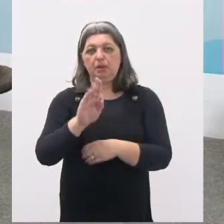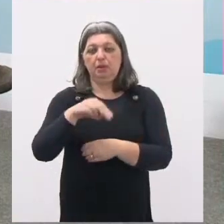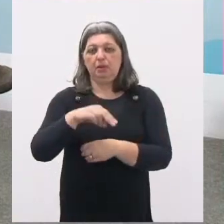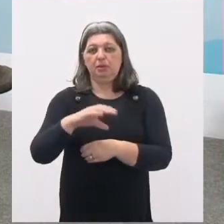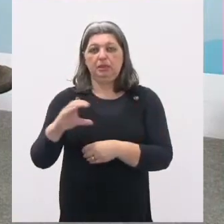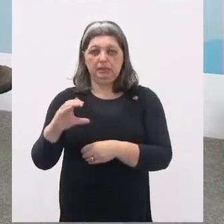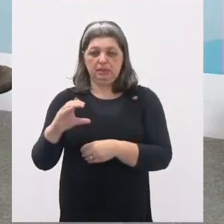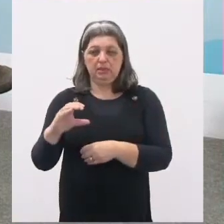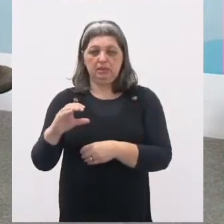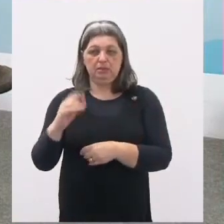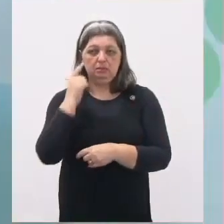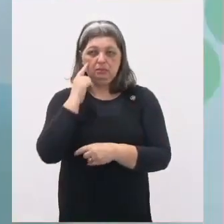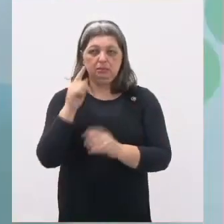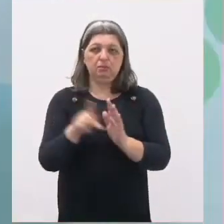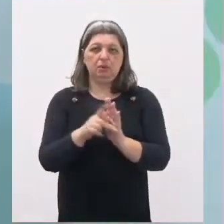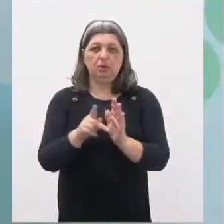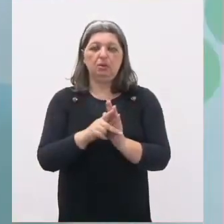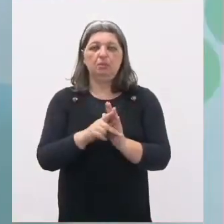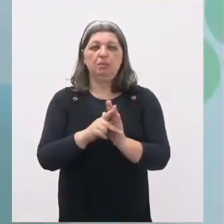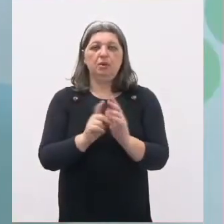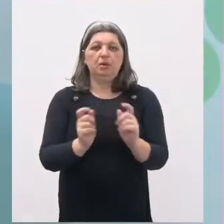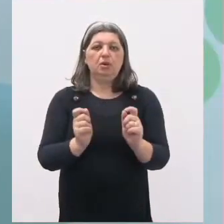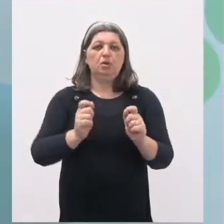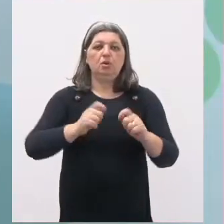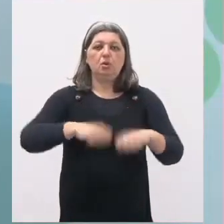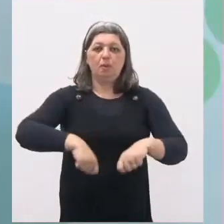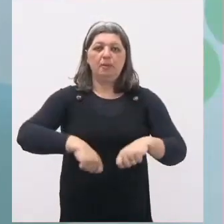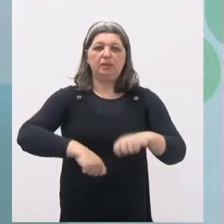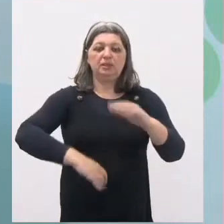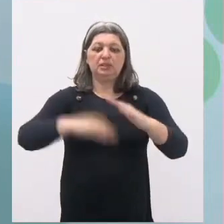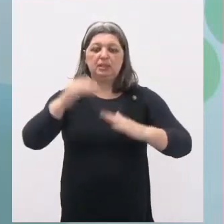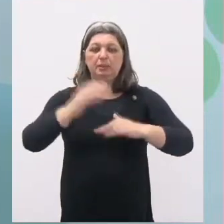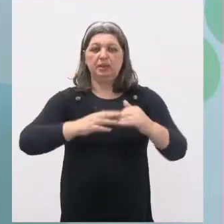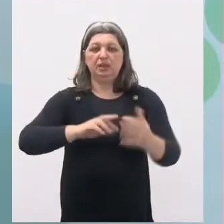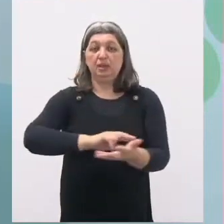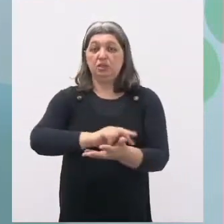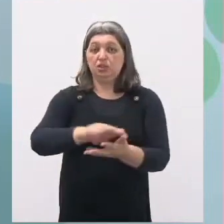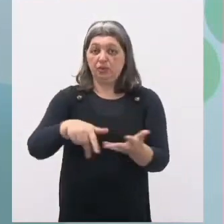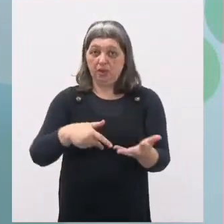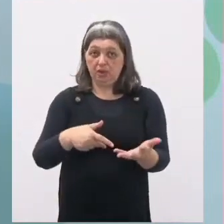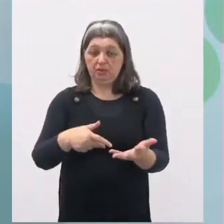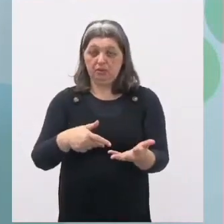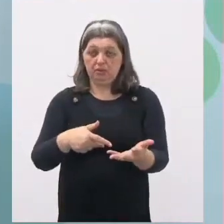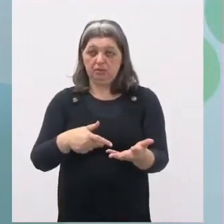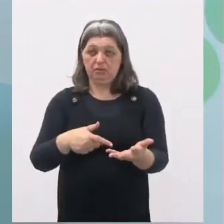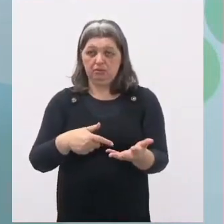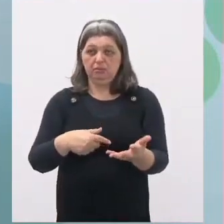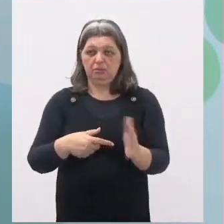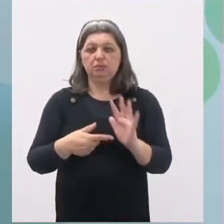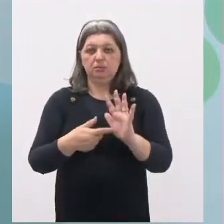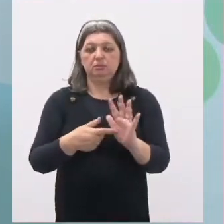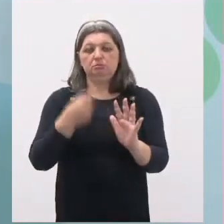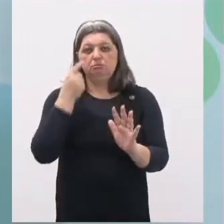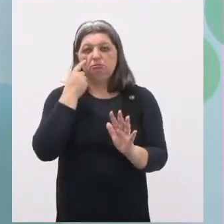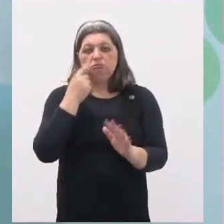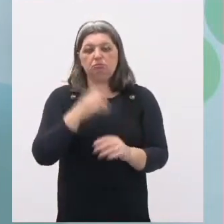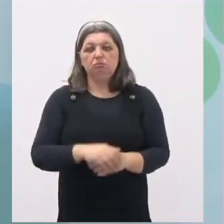questão de trabalhar com competências e habilidades. Tá? O destaque que nós vamos deixar aqui, que